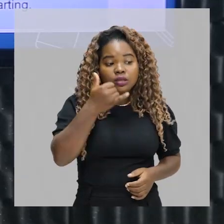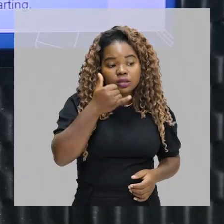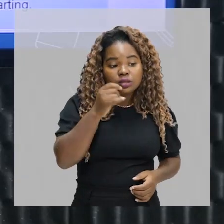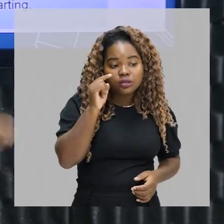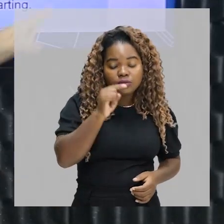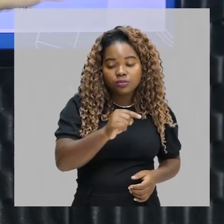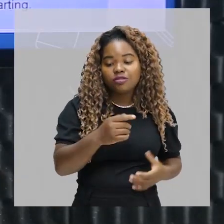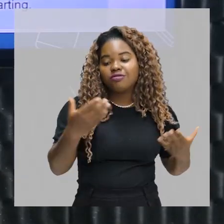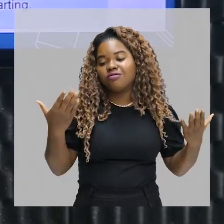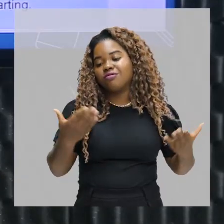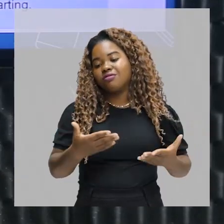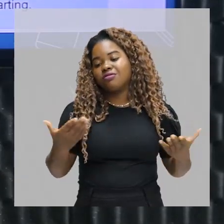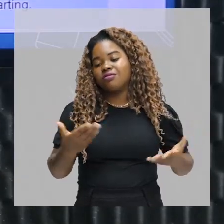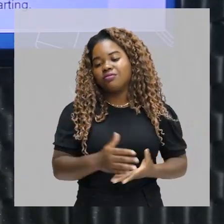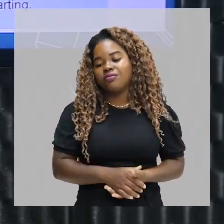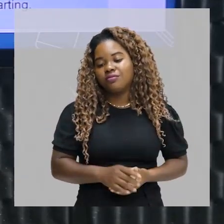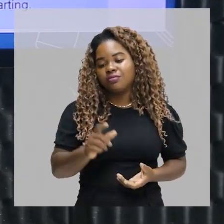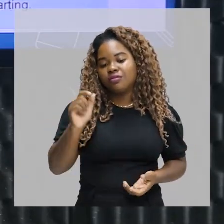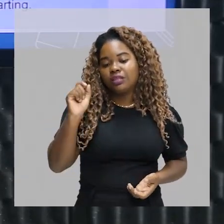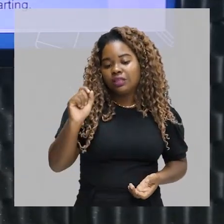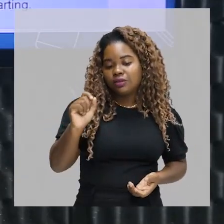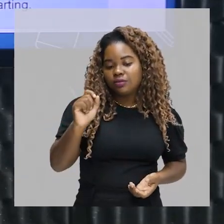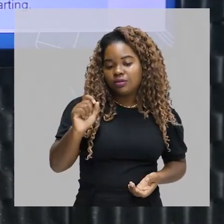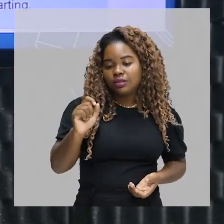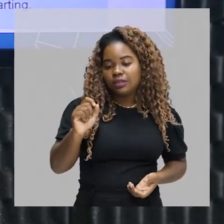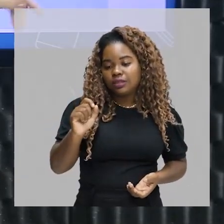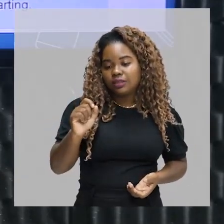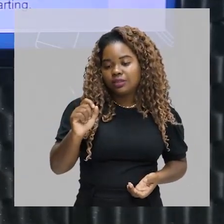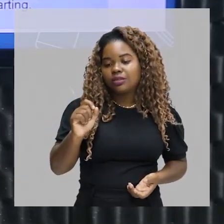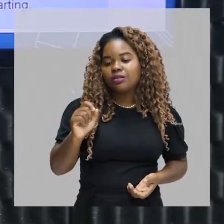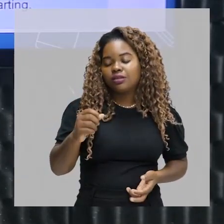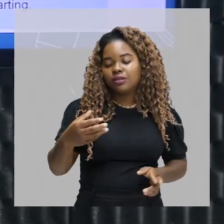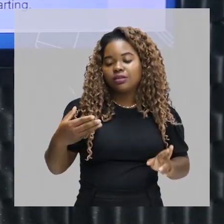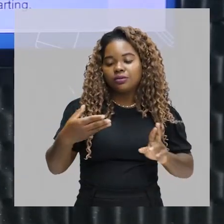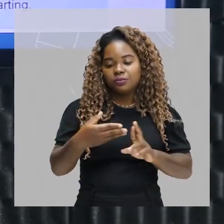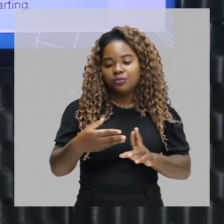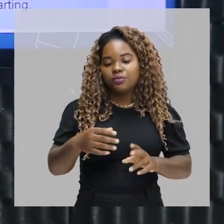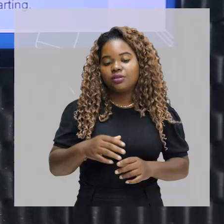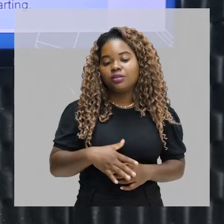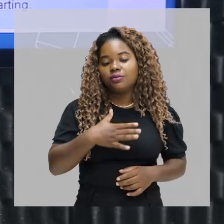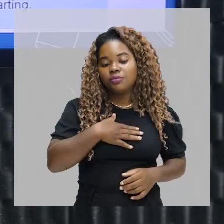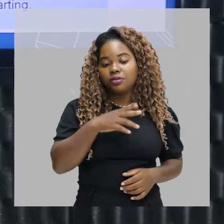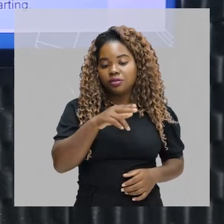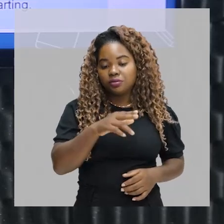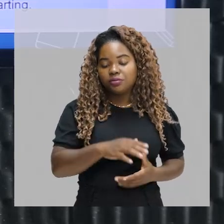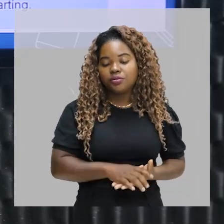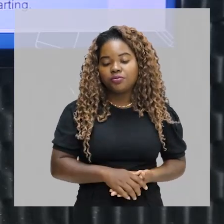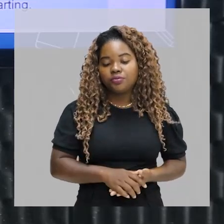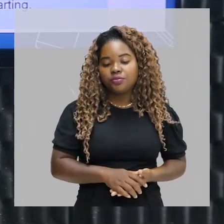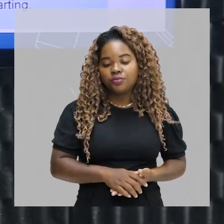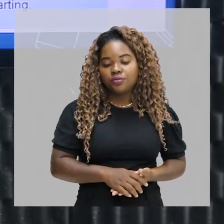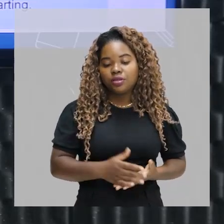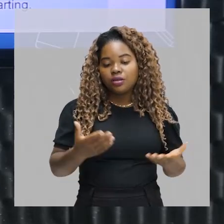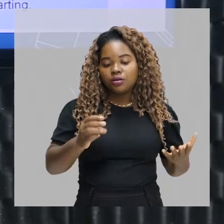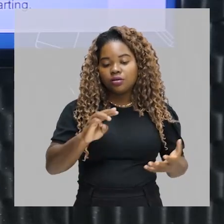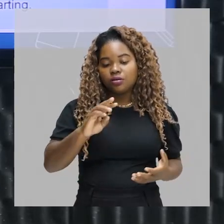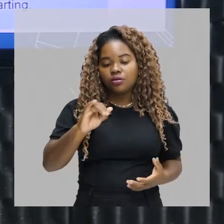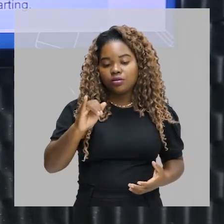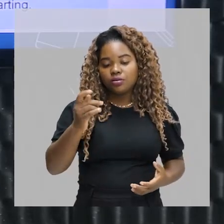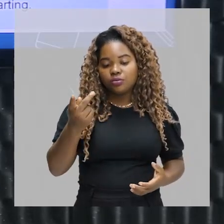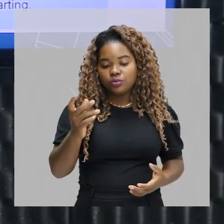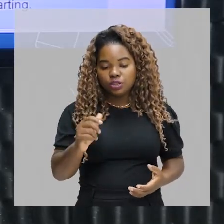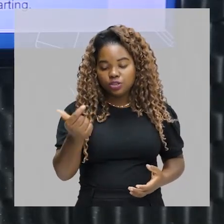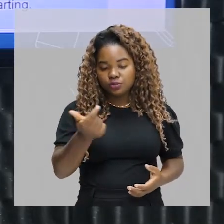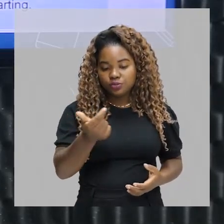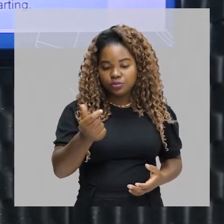agora. Então, esse que se refere à minha irmã, que é uma pessoa. No exemplo do which, ele